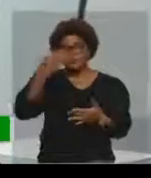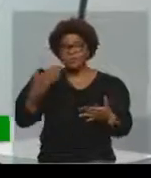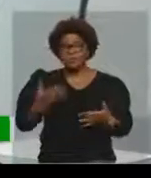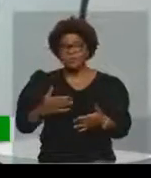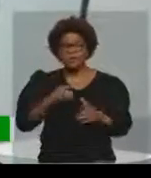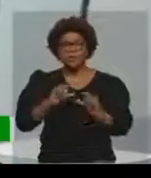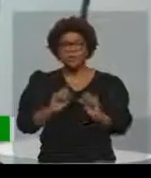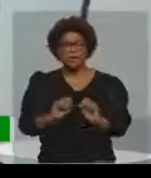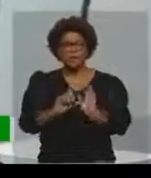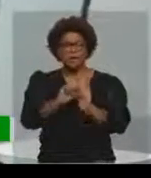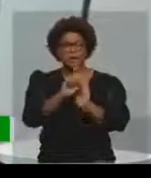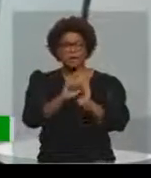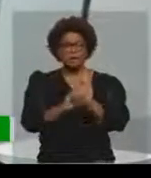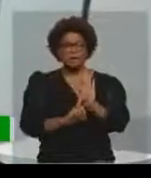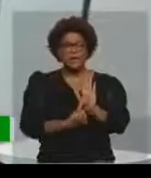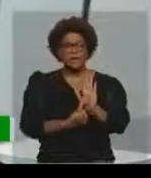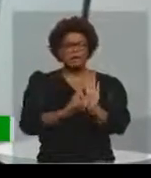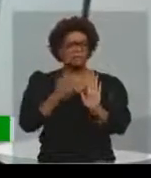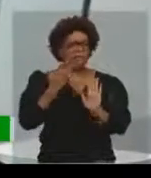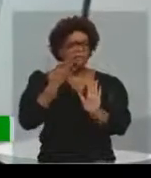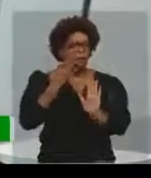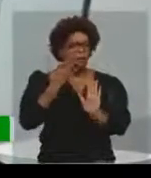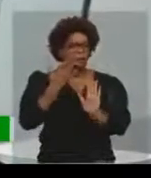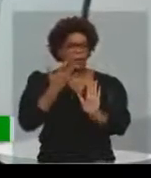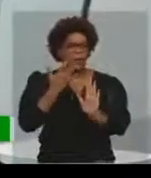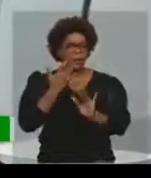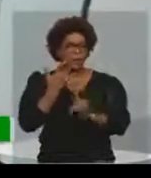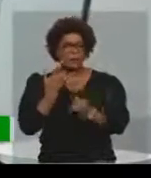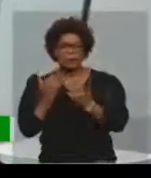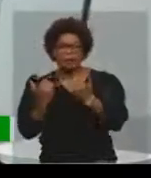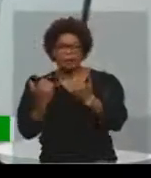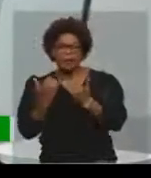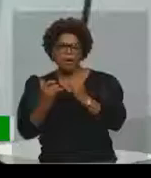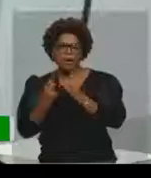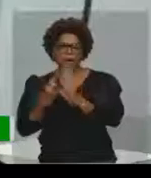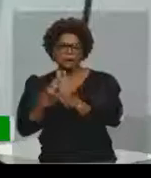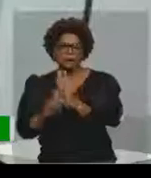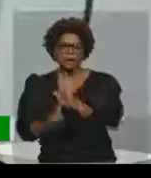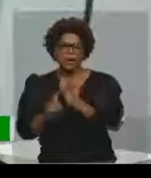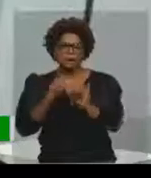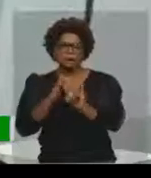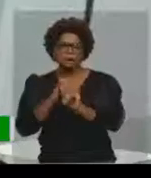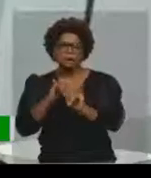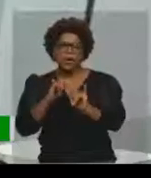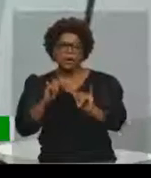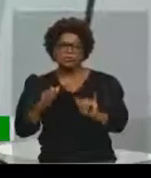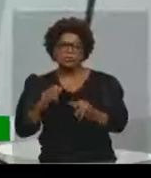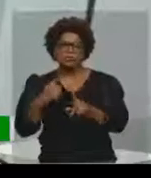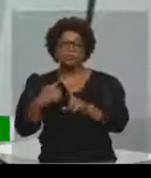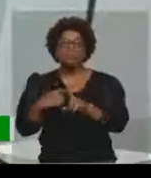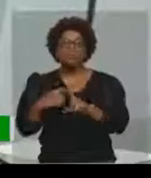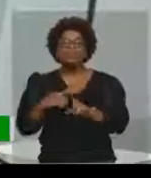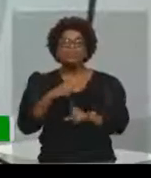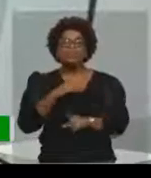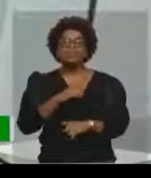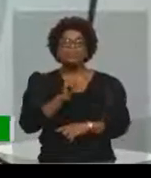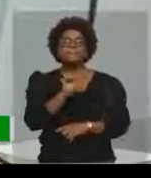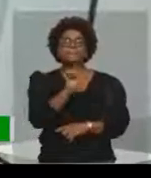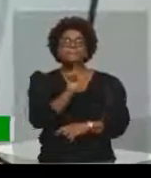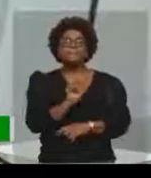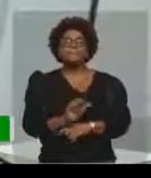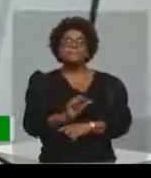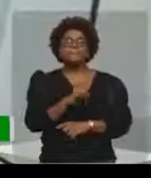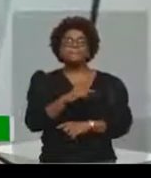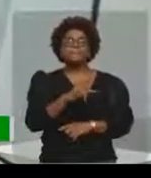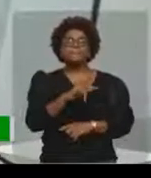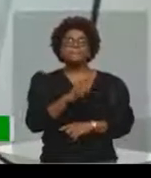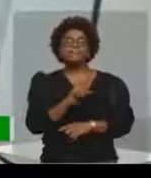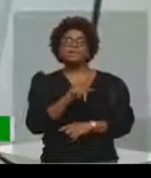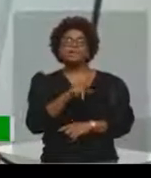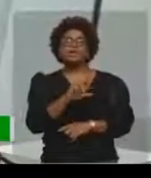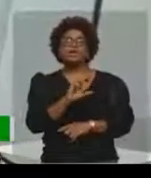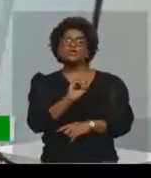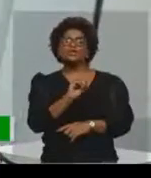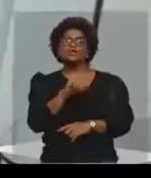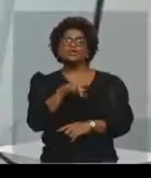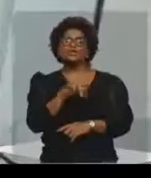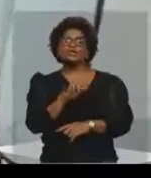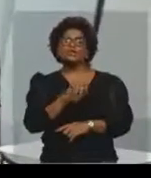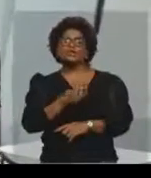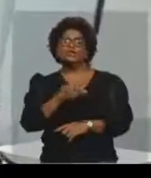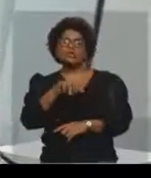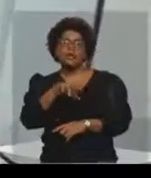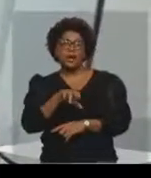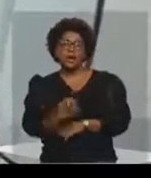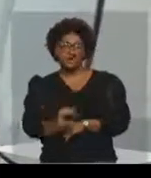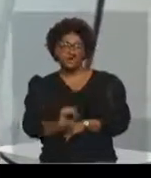tem personagens, ele tem a questão do espaço, aquela ação é desenvolvida num determinado